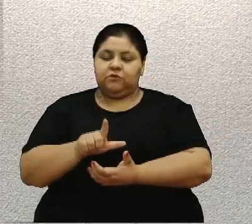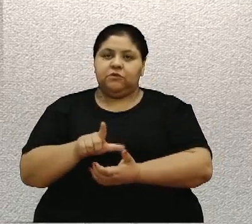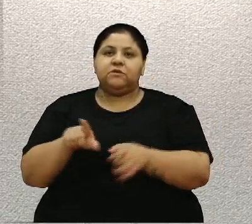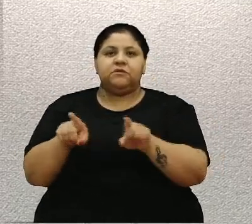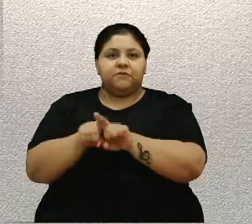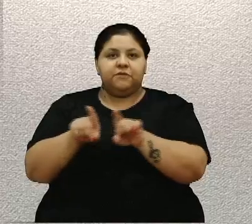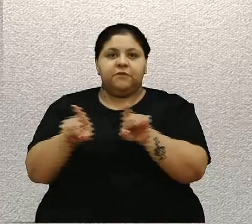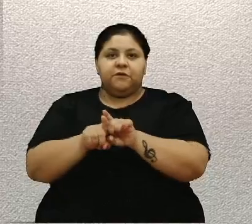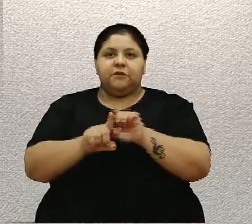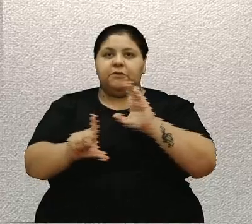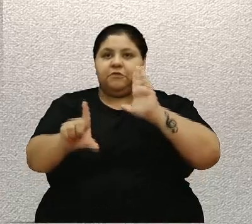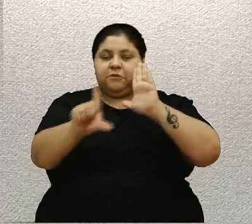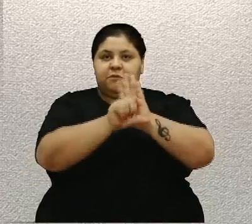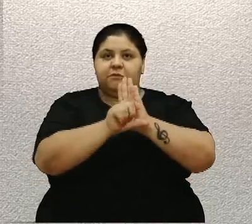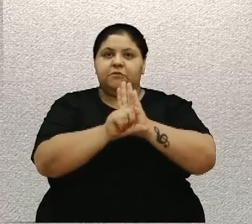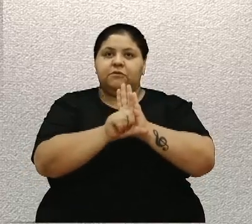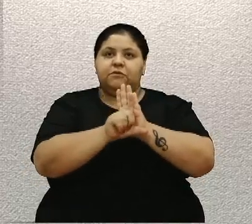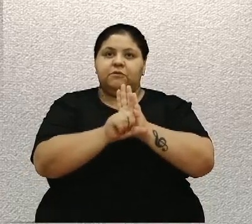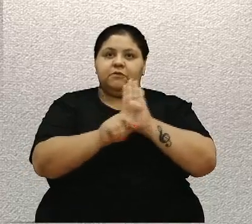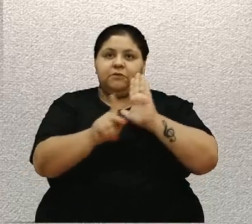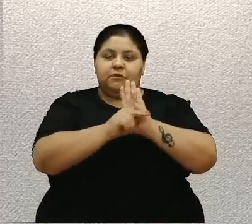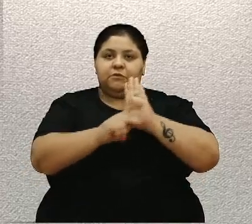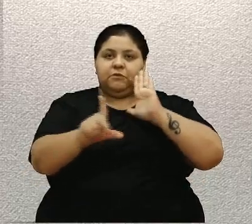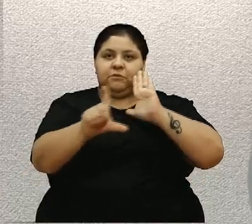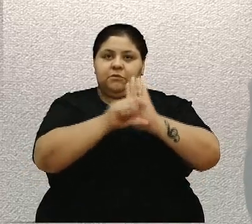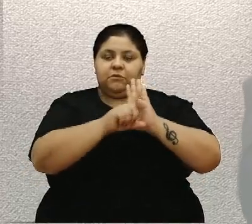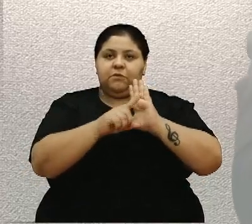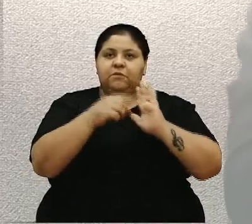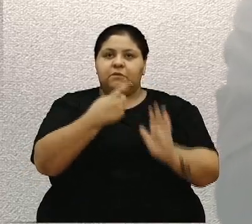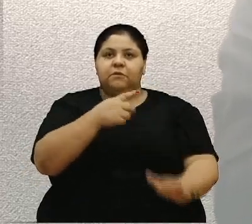manifestou-se pela legalidade ao projeto de lei número